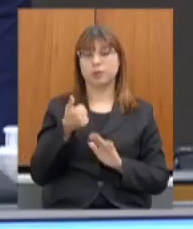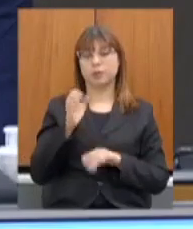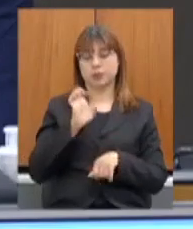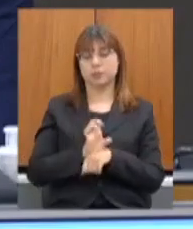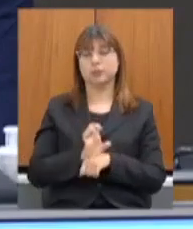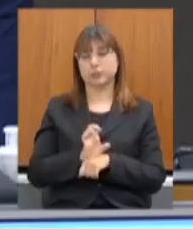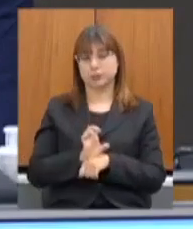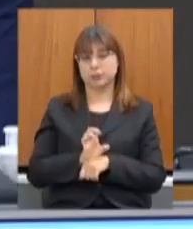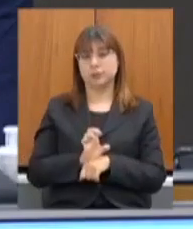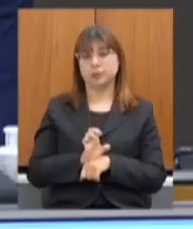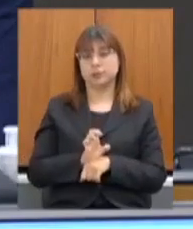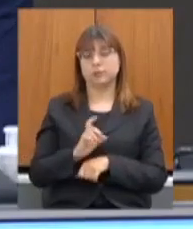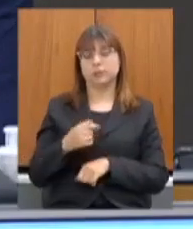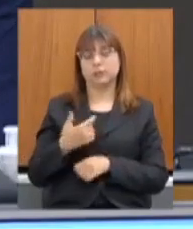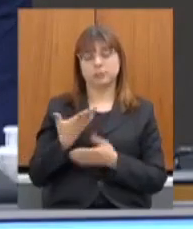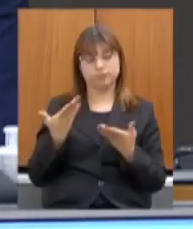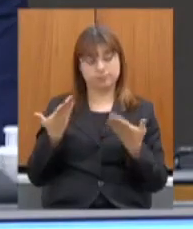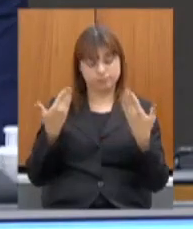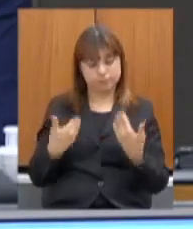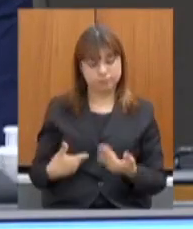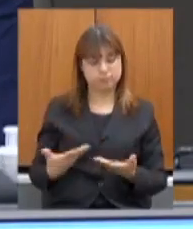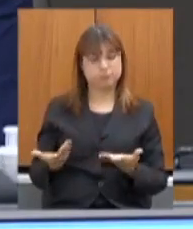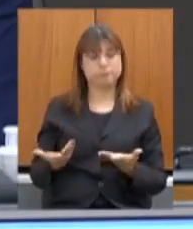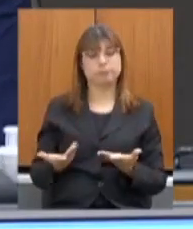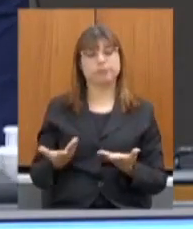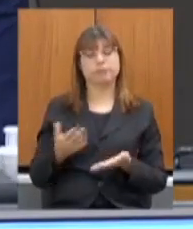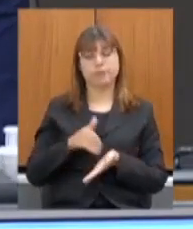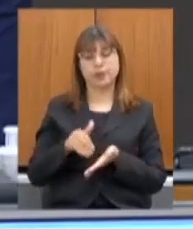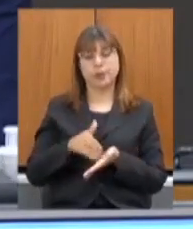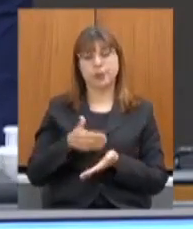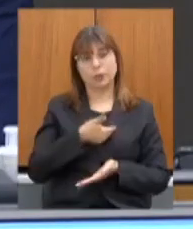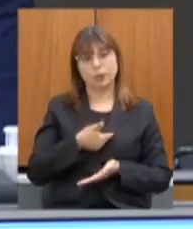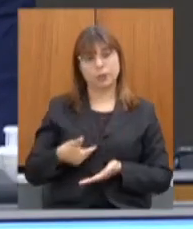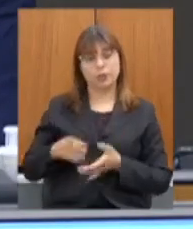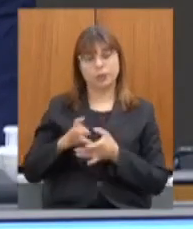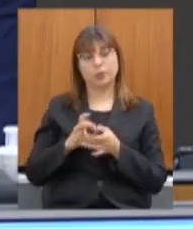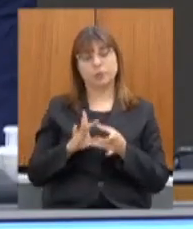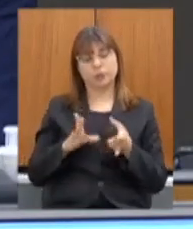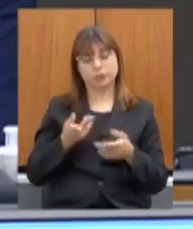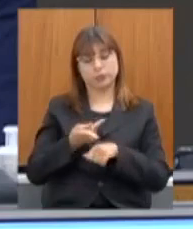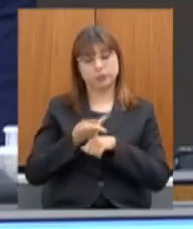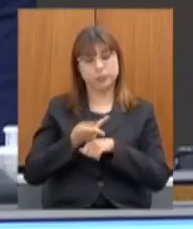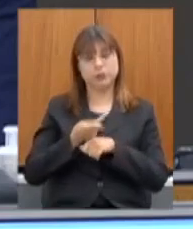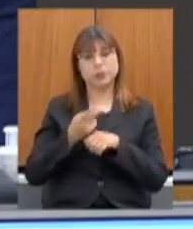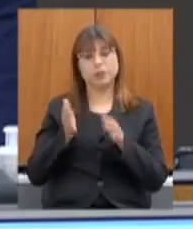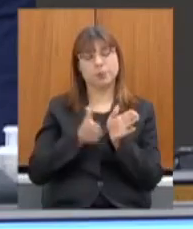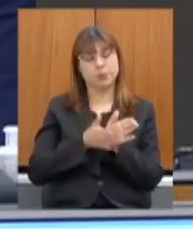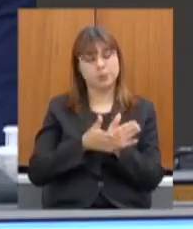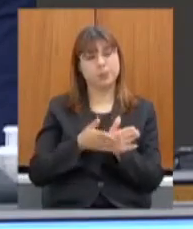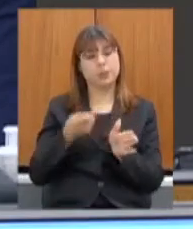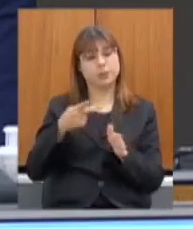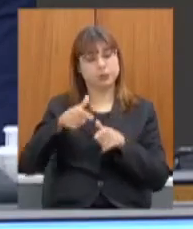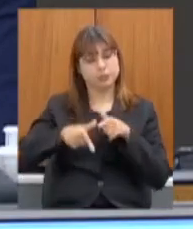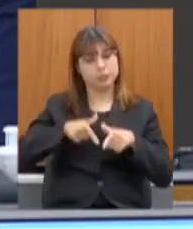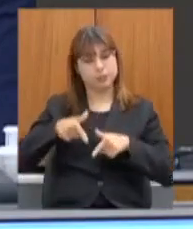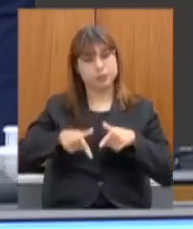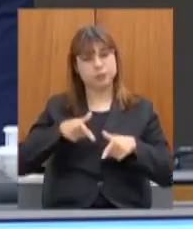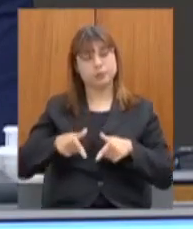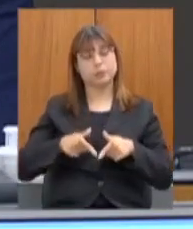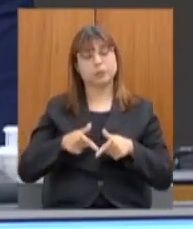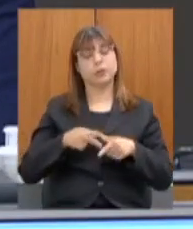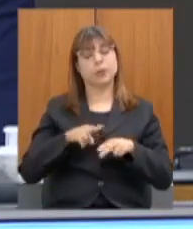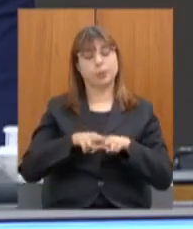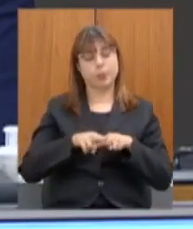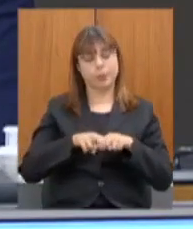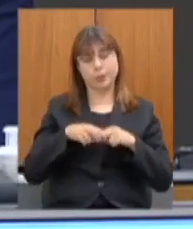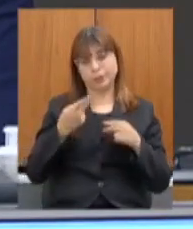Então, coloco aqui toda a Secretaria de Governo à disposição do senhor e parabenizo por todo o trabalho desenvolvido nas grandes responsabilidades que o